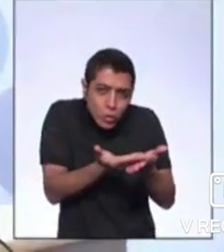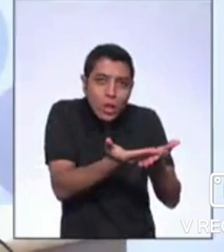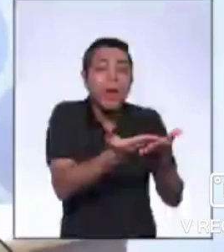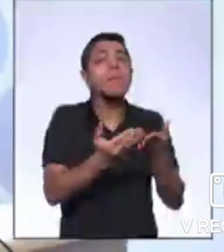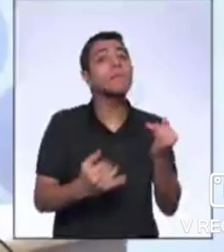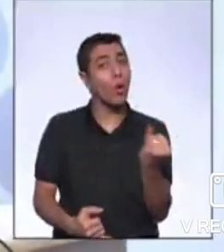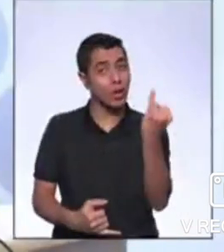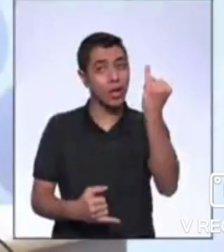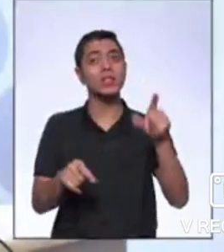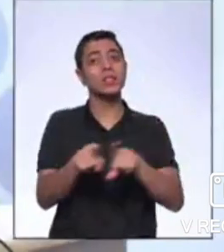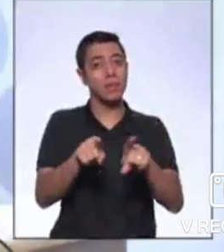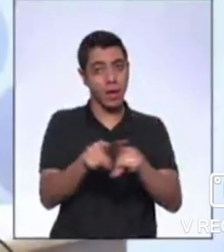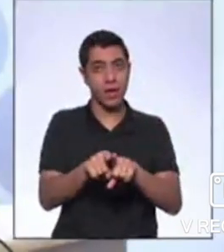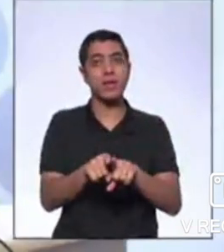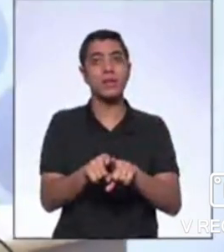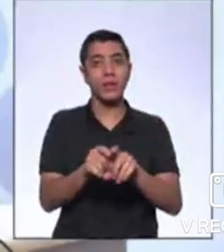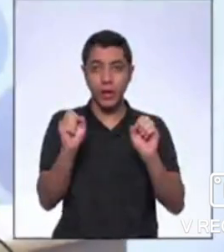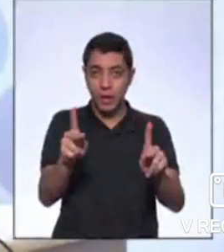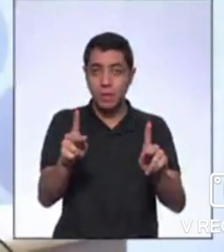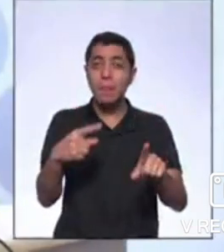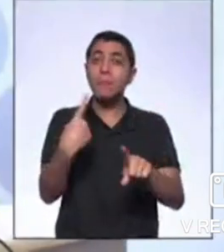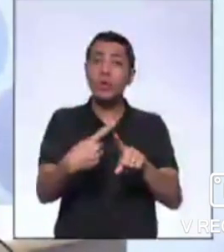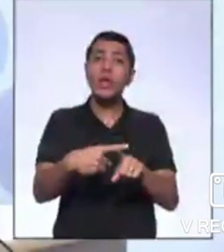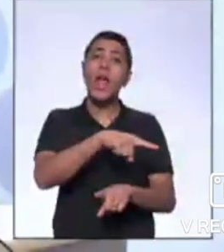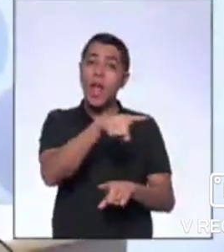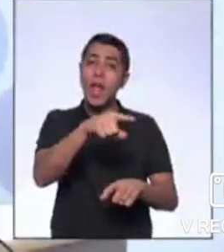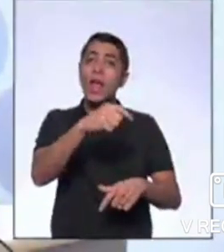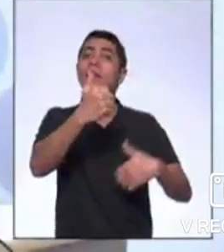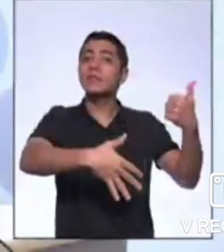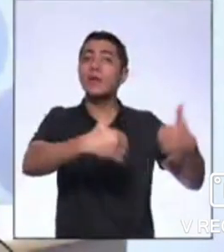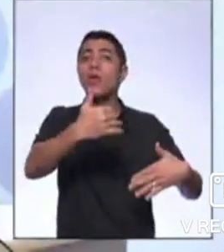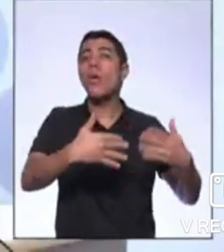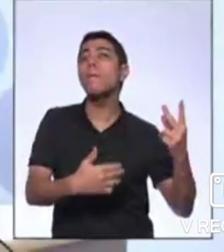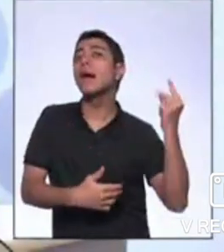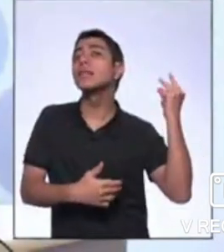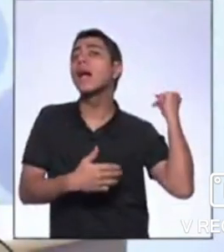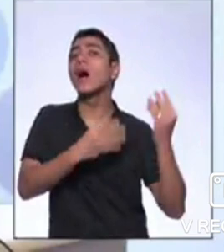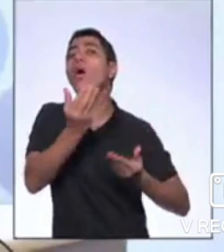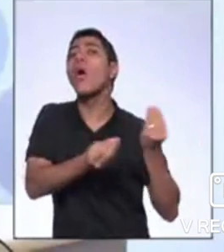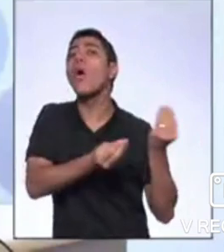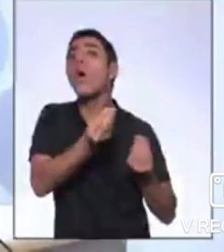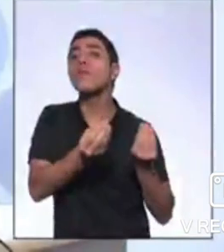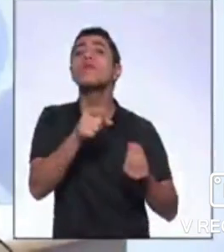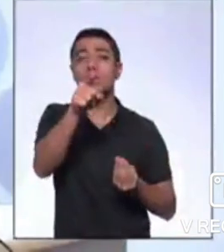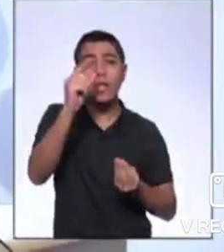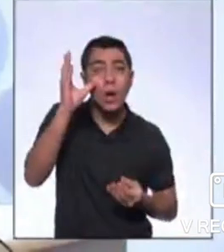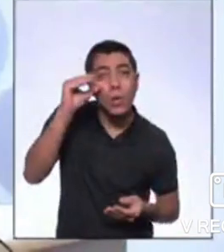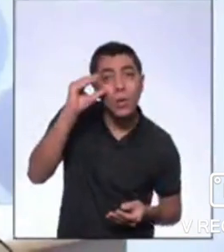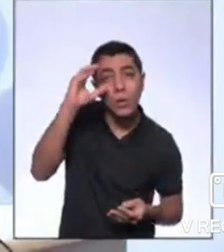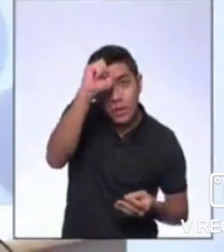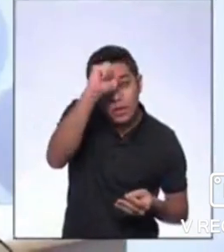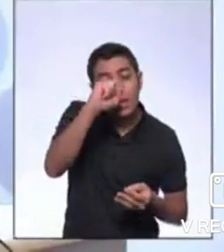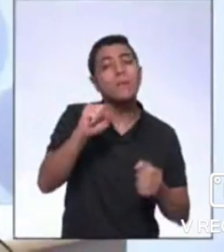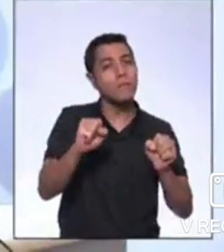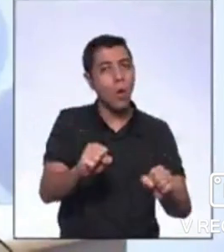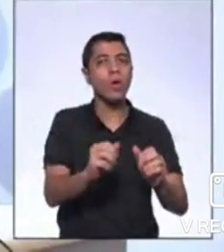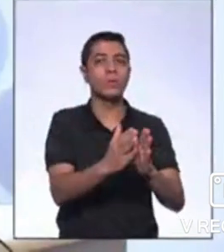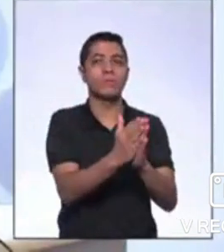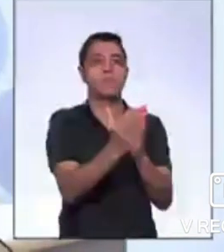né? Porque elas são, né, o retrato do passado que chegou até nós, né? Isso. Então, para a gente ter uma conclusão um pouco